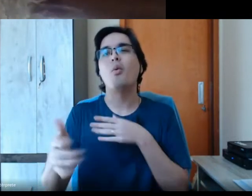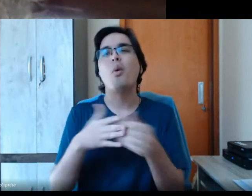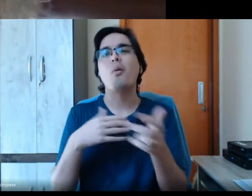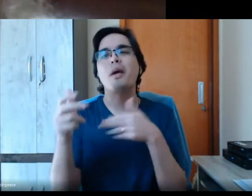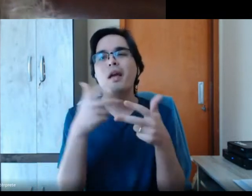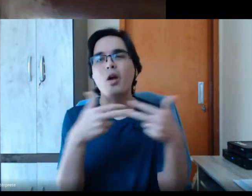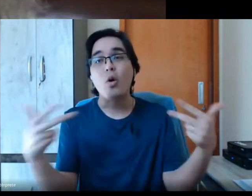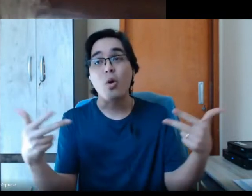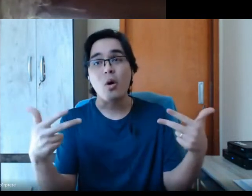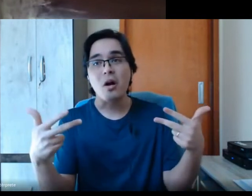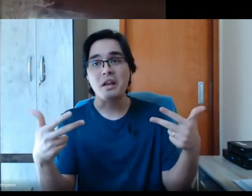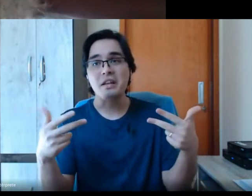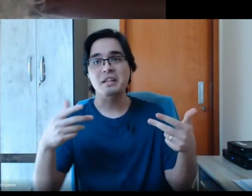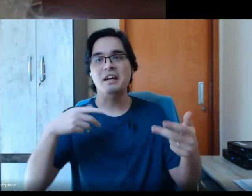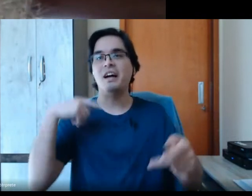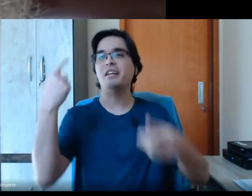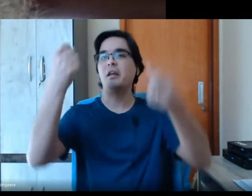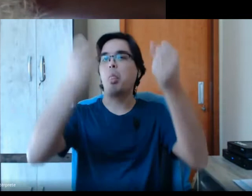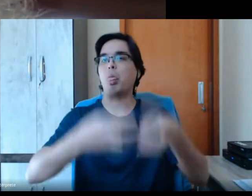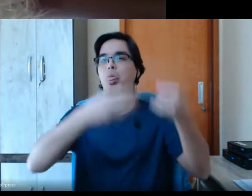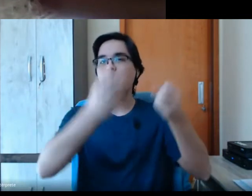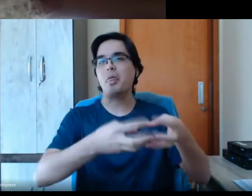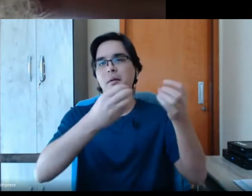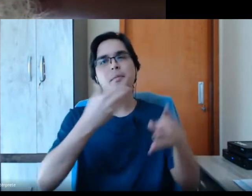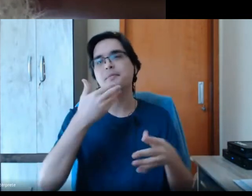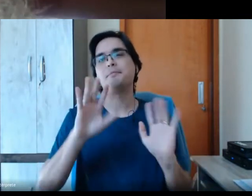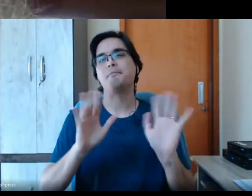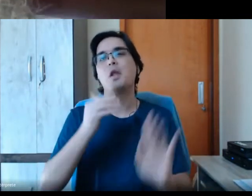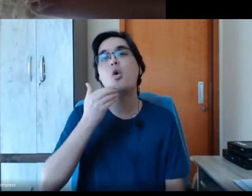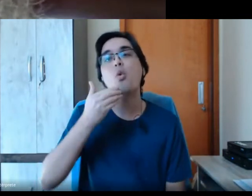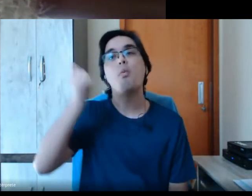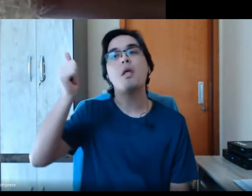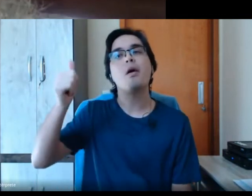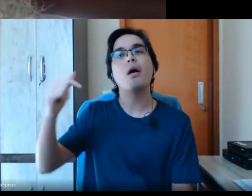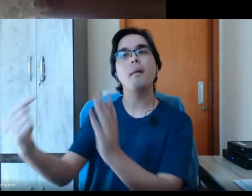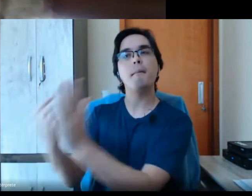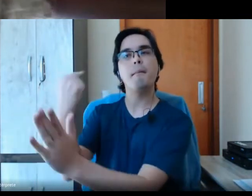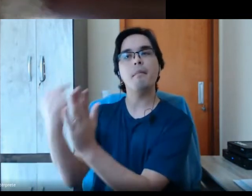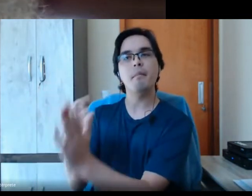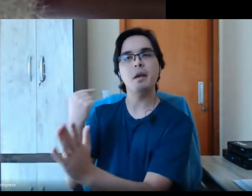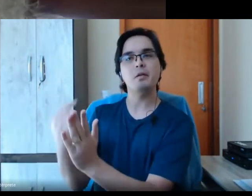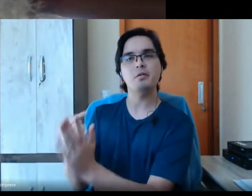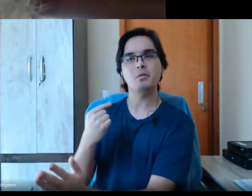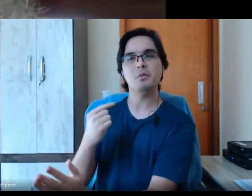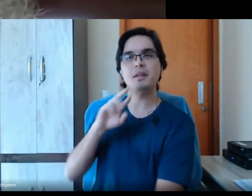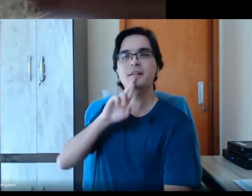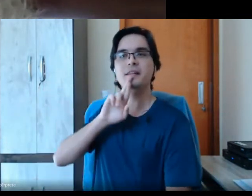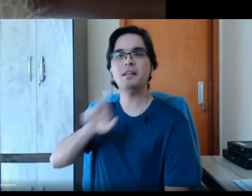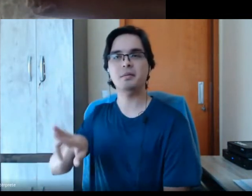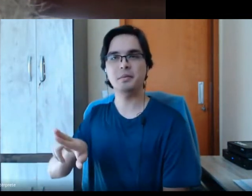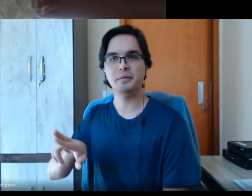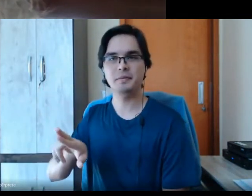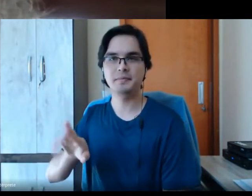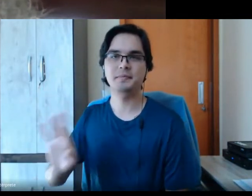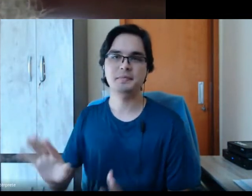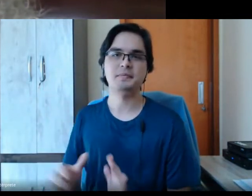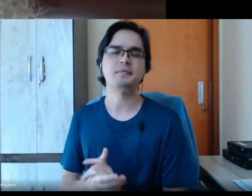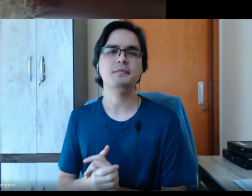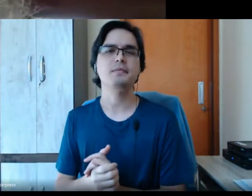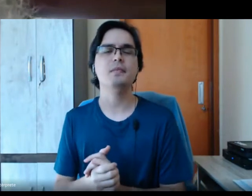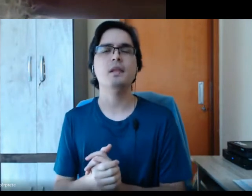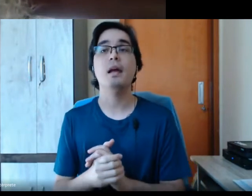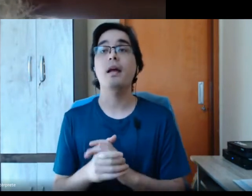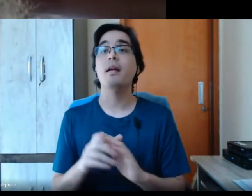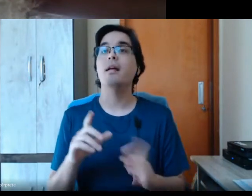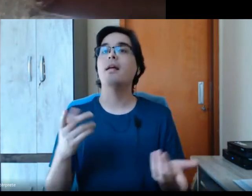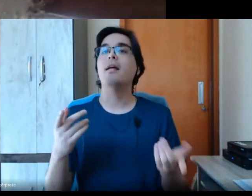e continuem postando as dúvidas lá no fórum de dúvidas da sala, que a gente está disponível para atender. Eu acho que esse é um